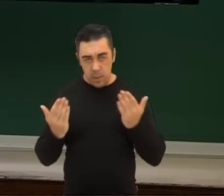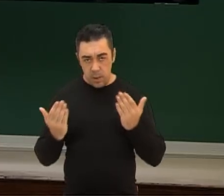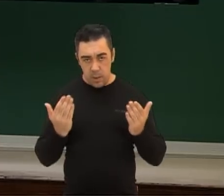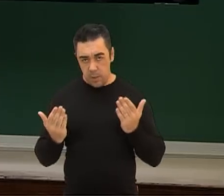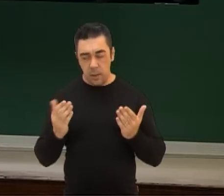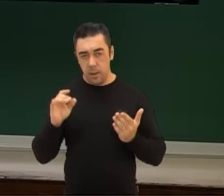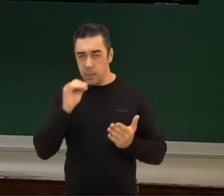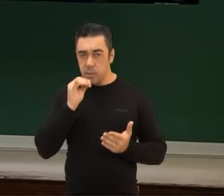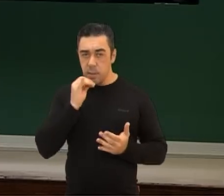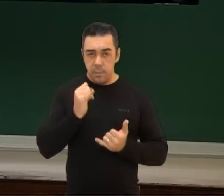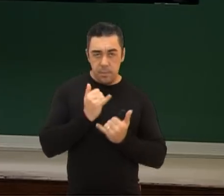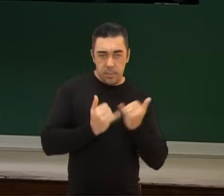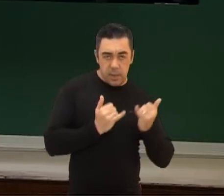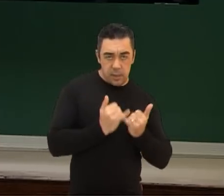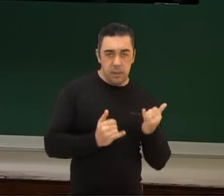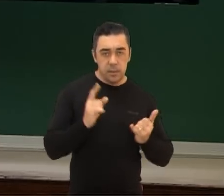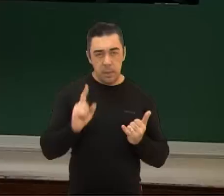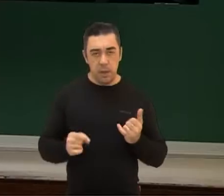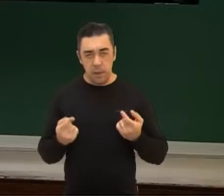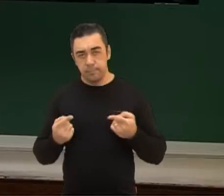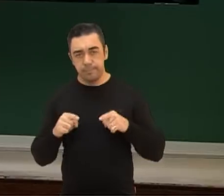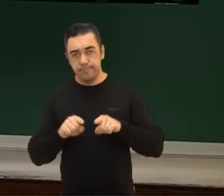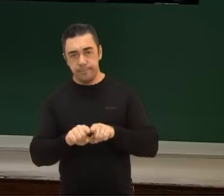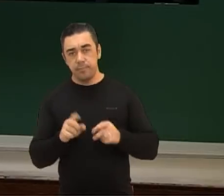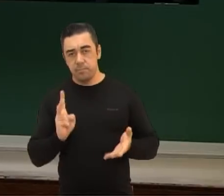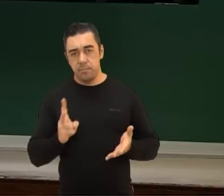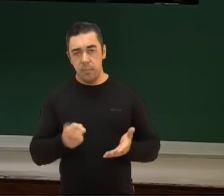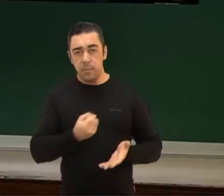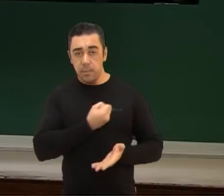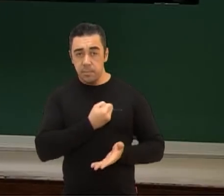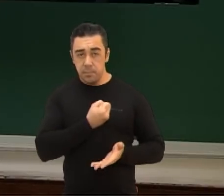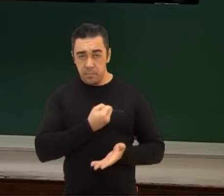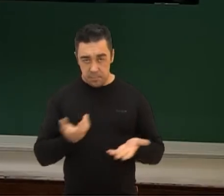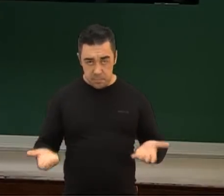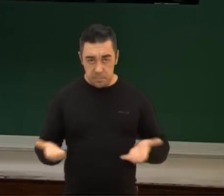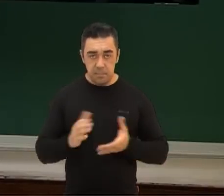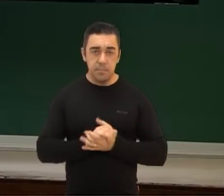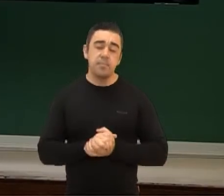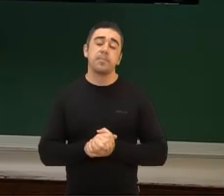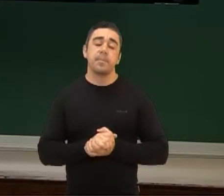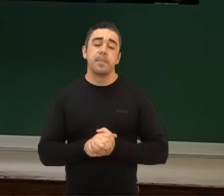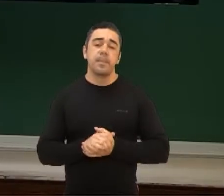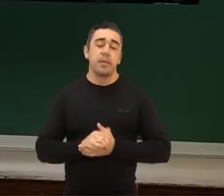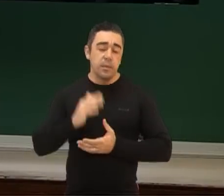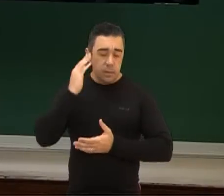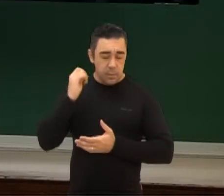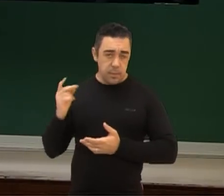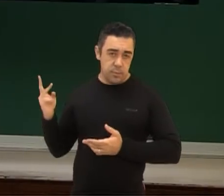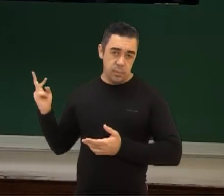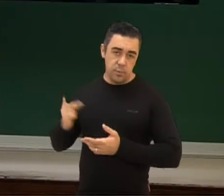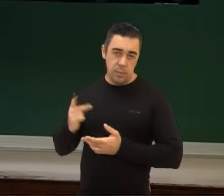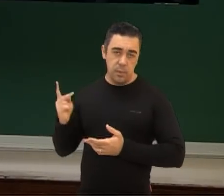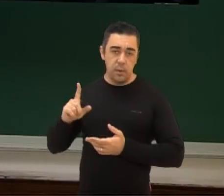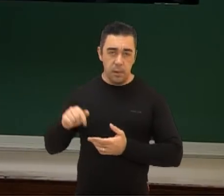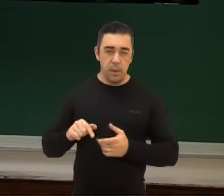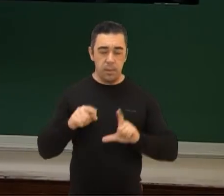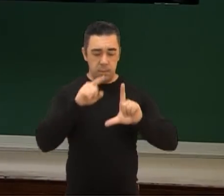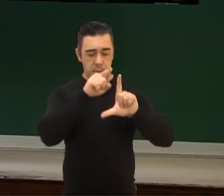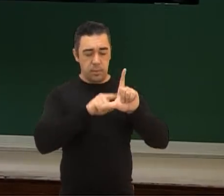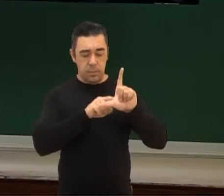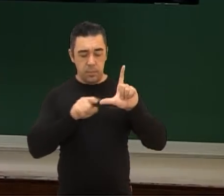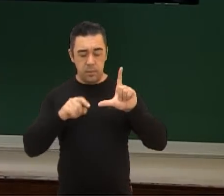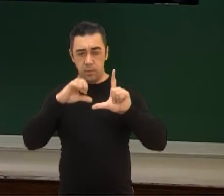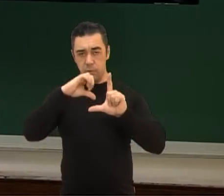são parecidos, que são congruentes, né, com a mesma medida, então sabendo que esses dois são de 90 e são